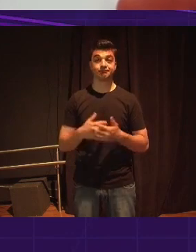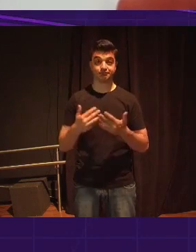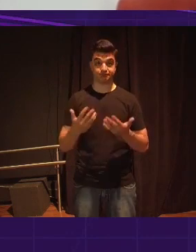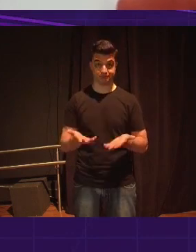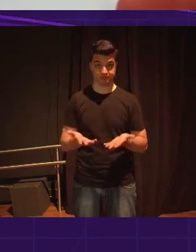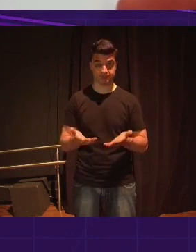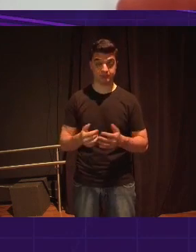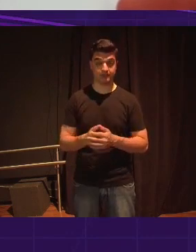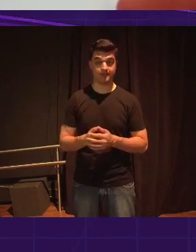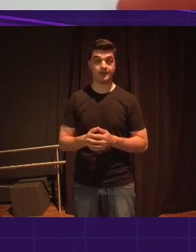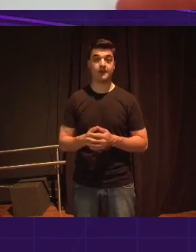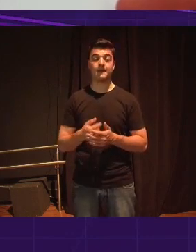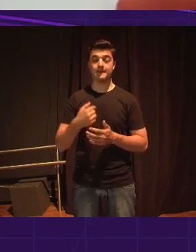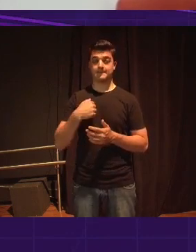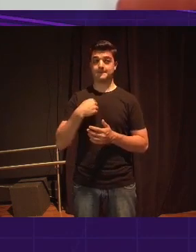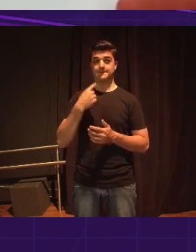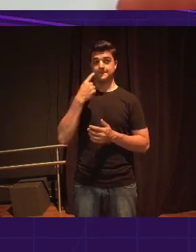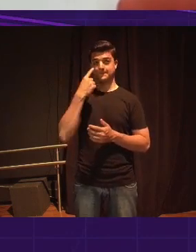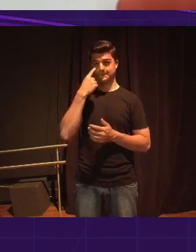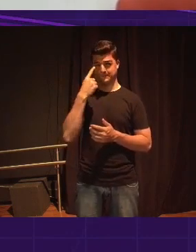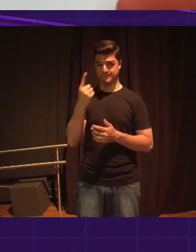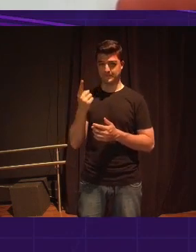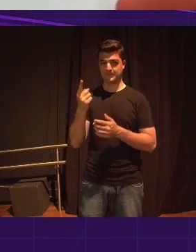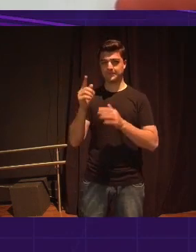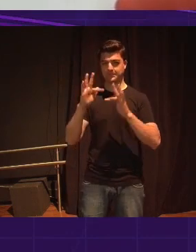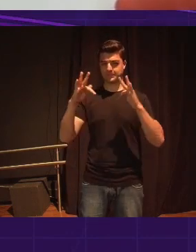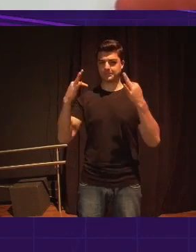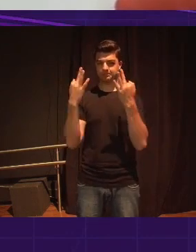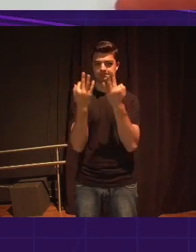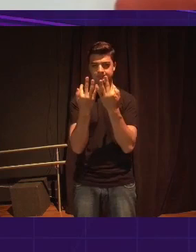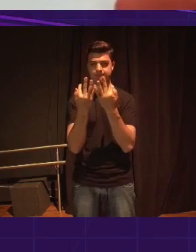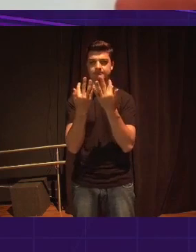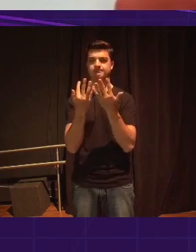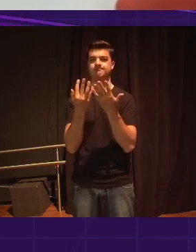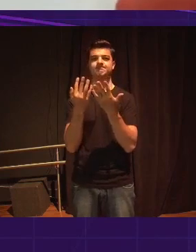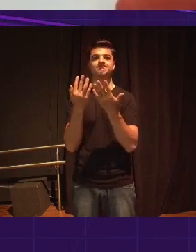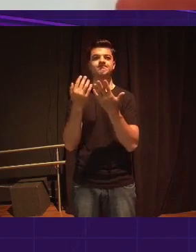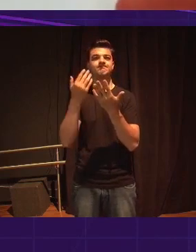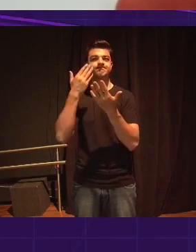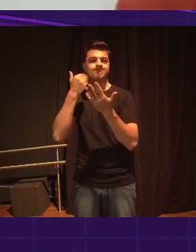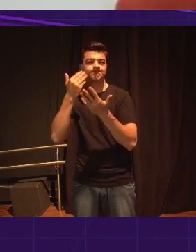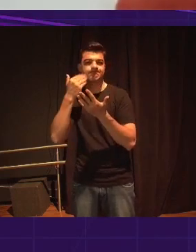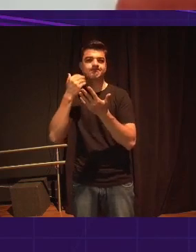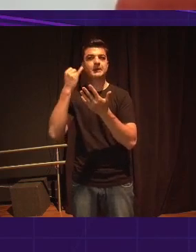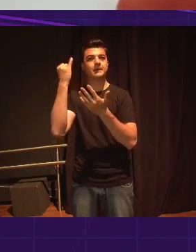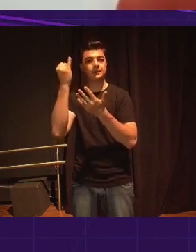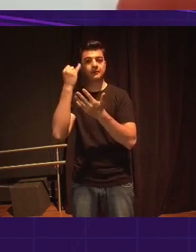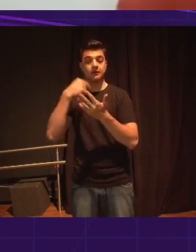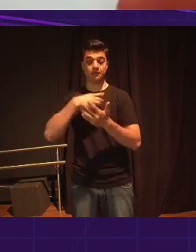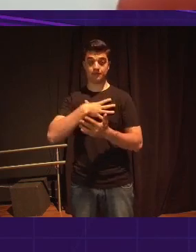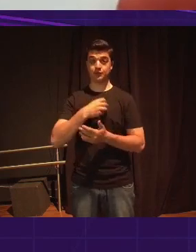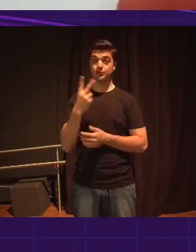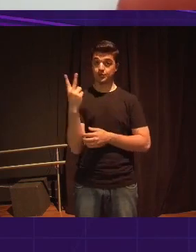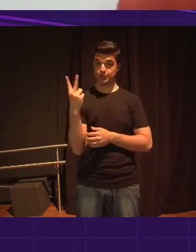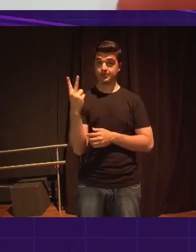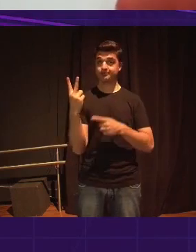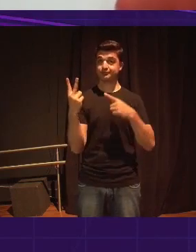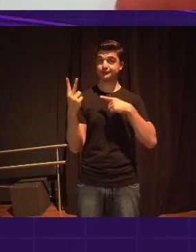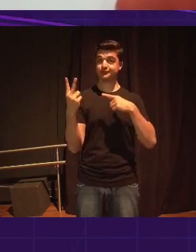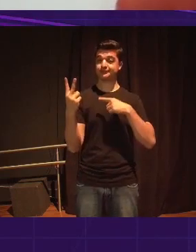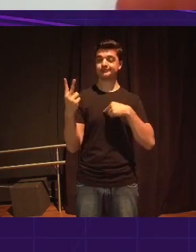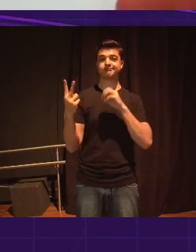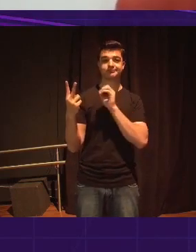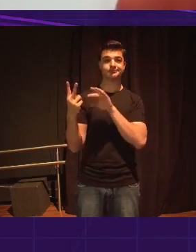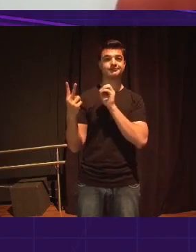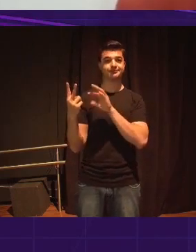convence, a gente pode falar, eu sou mãe de 2 filhas, eu falo, a gente instrui, mas o exemplo é que realmente arrasta,